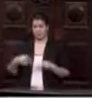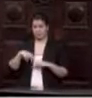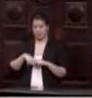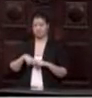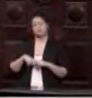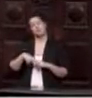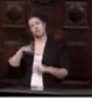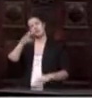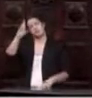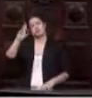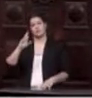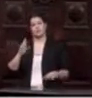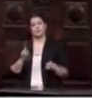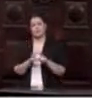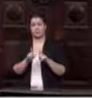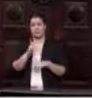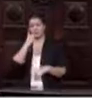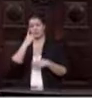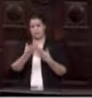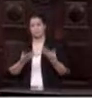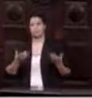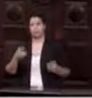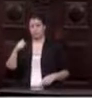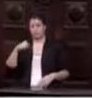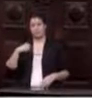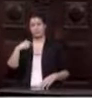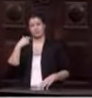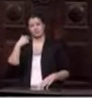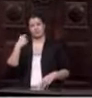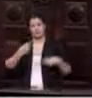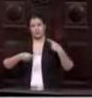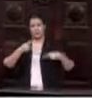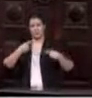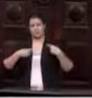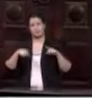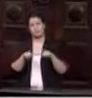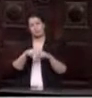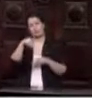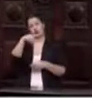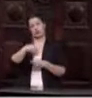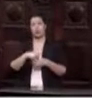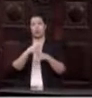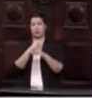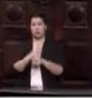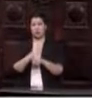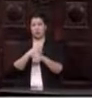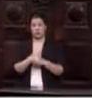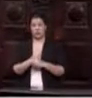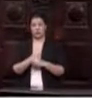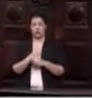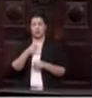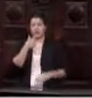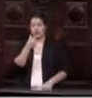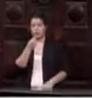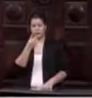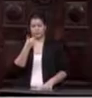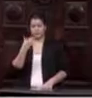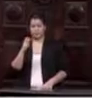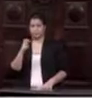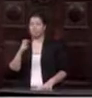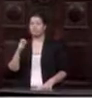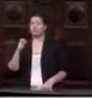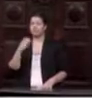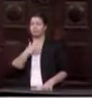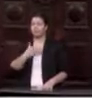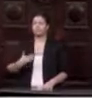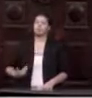para discutir e votar as contas de 2015 do governador Pezão.